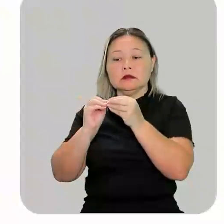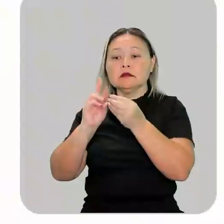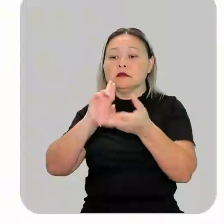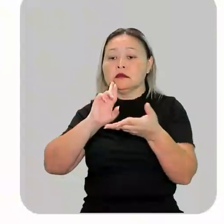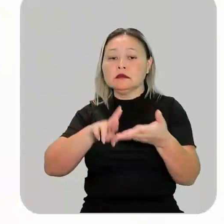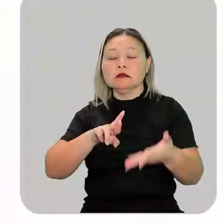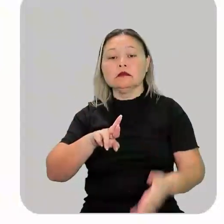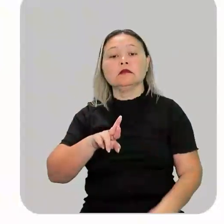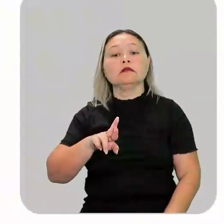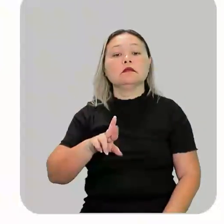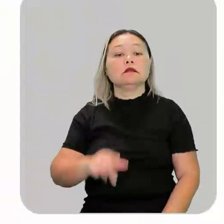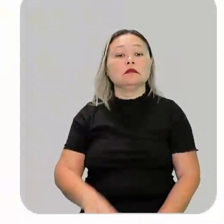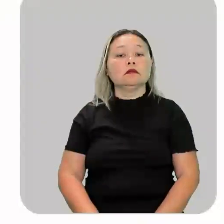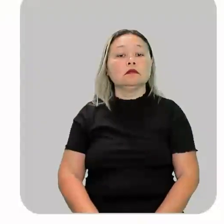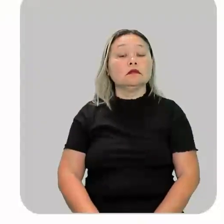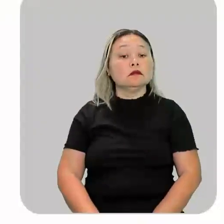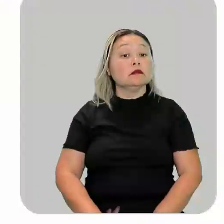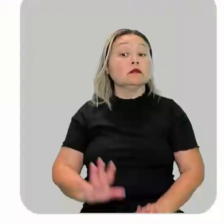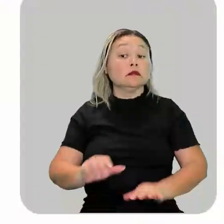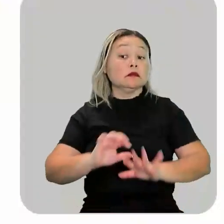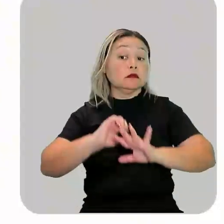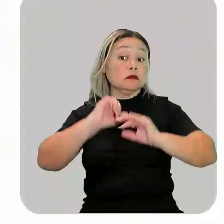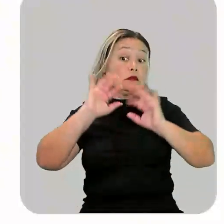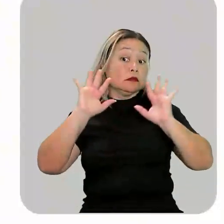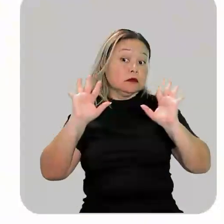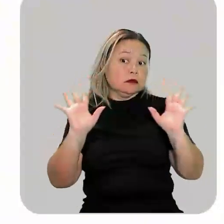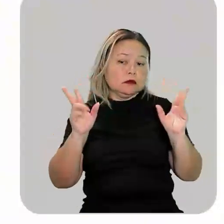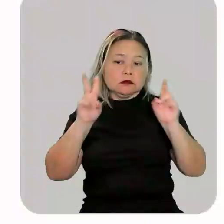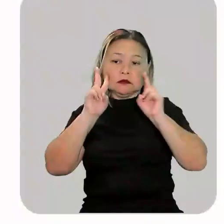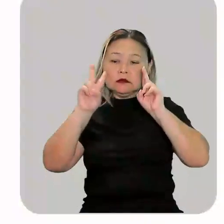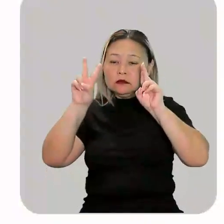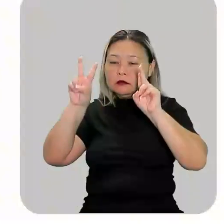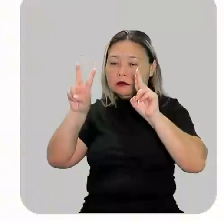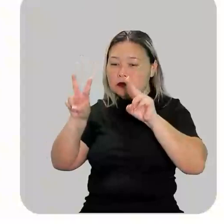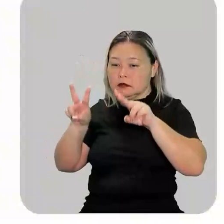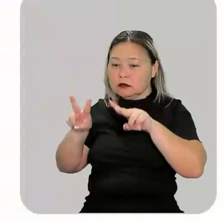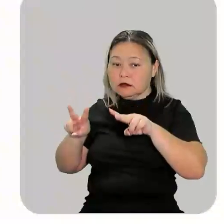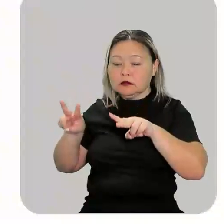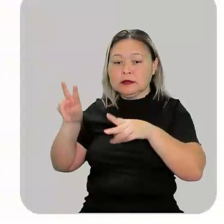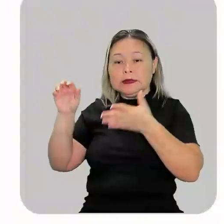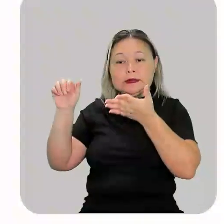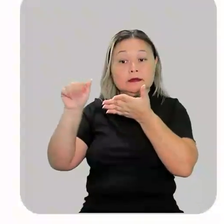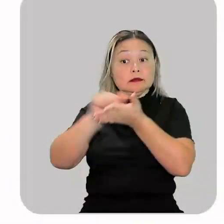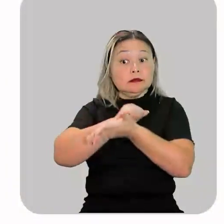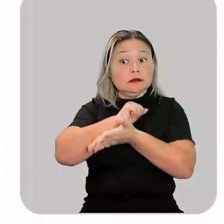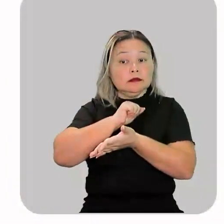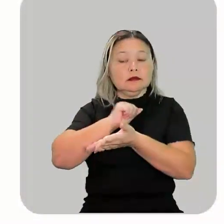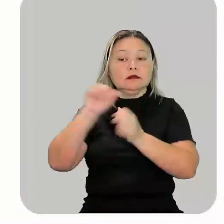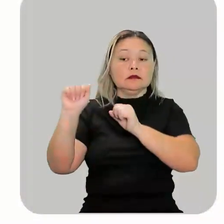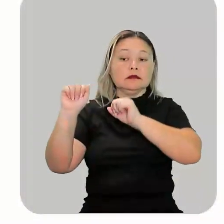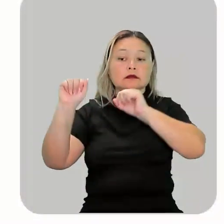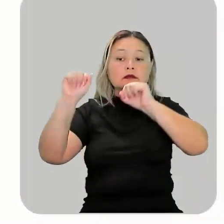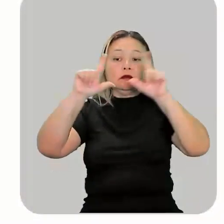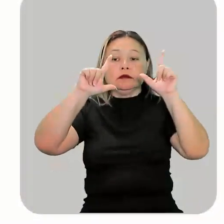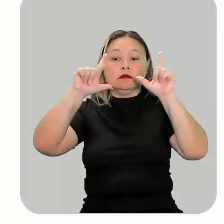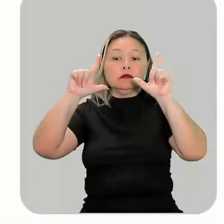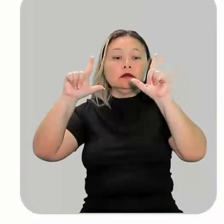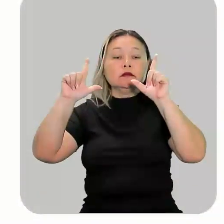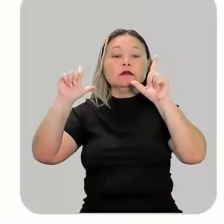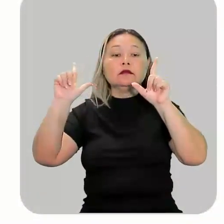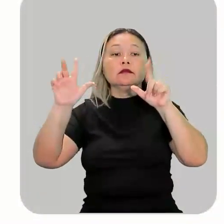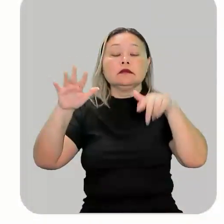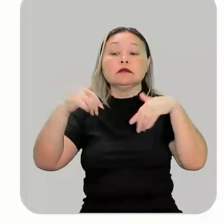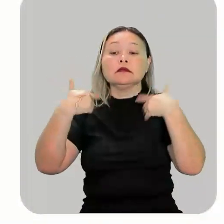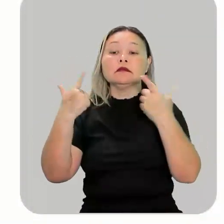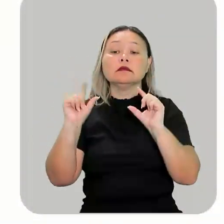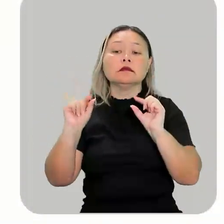a resposta. Vamos lá, então. É claro, né, gente, que olhando as alternativas, deixa eu dar uma limpadinha aqui no meu slide, olhando as